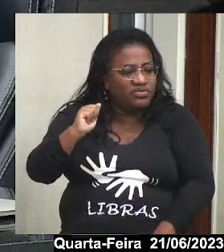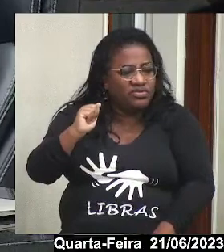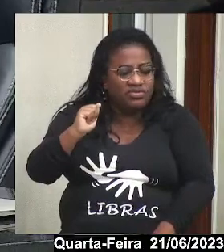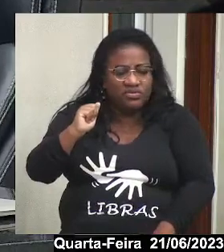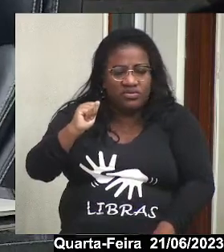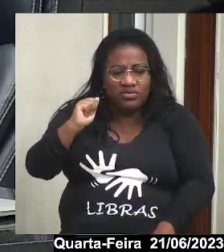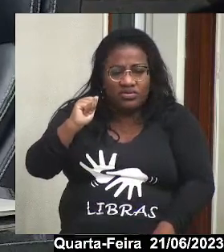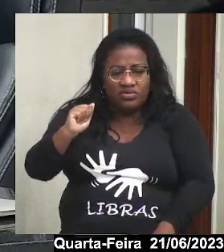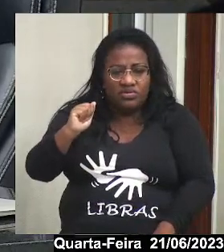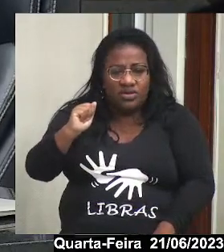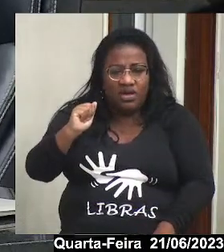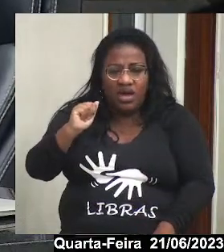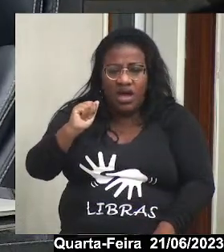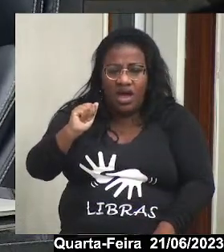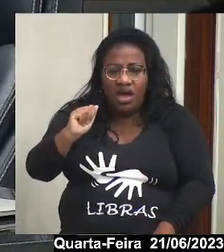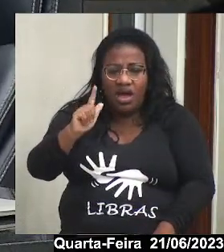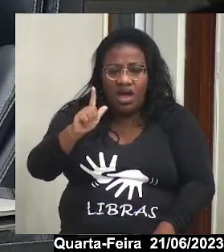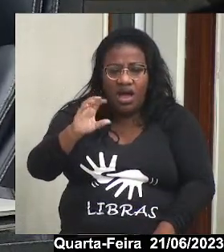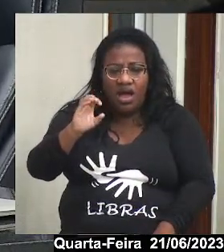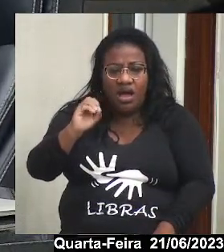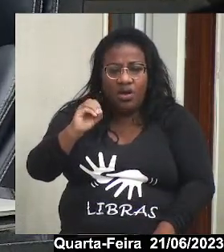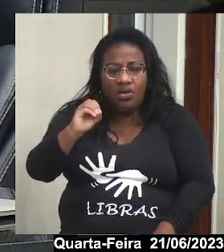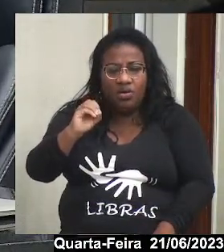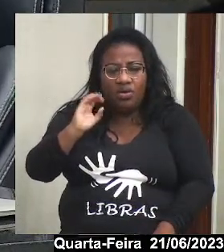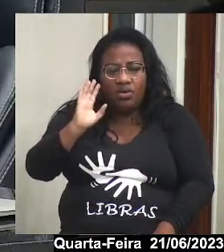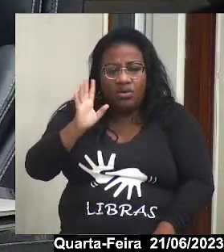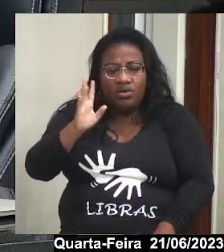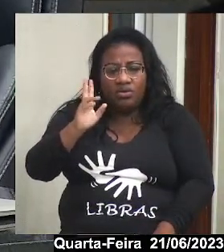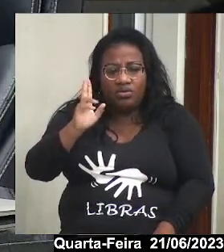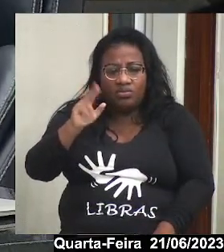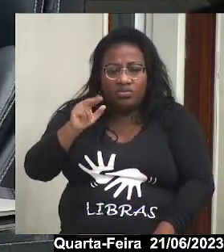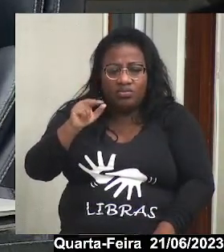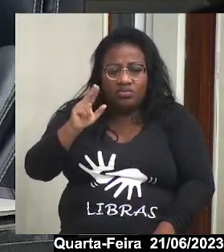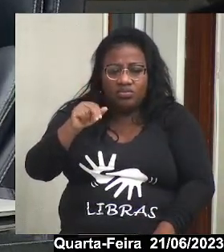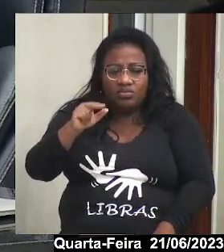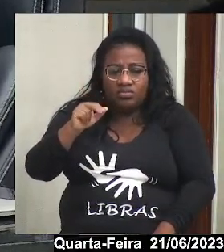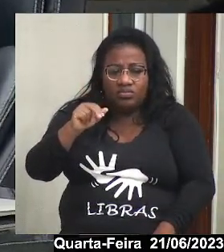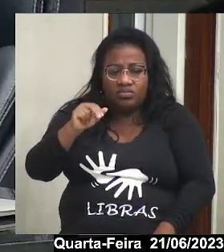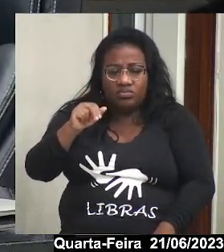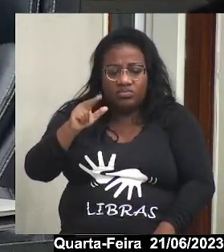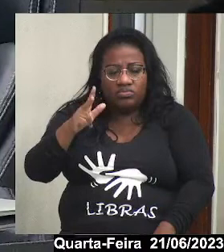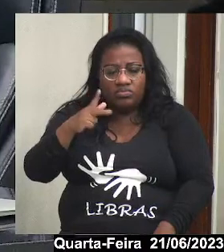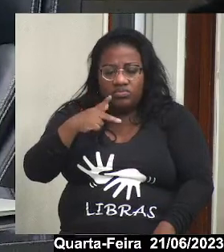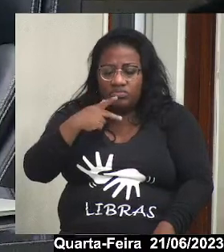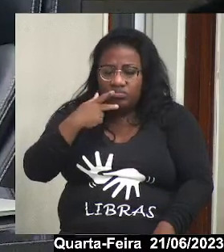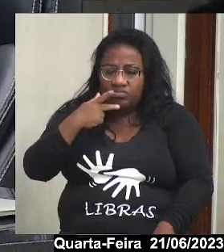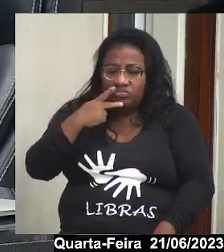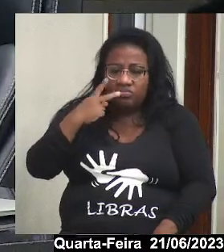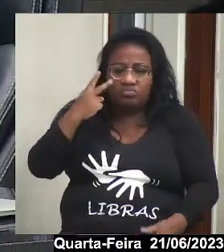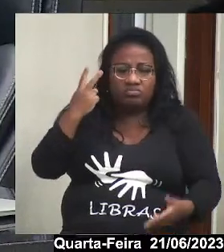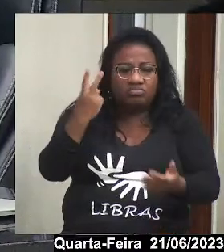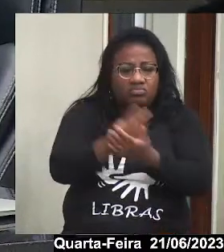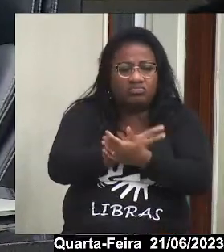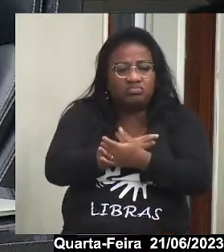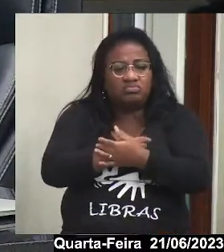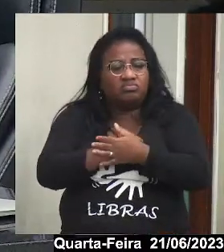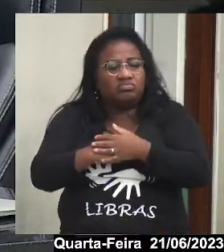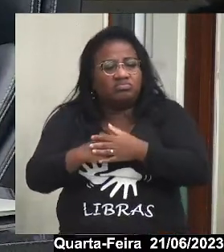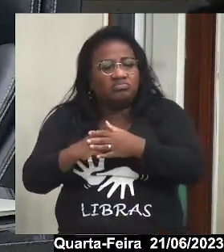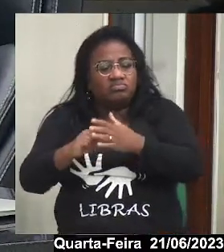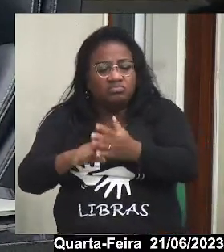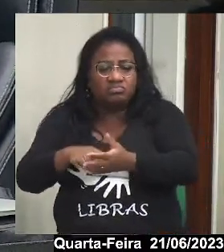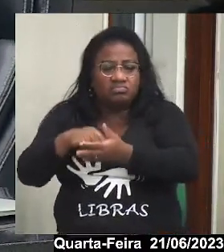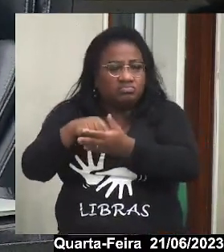viu? Eu sou estudante de direito e eu jamais vou poder defender um cliente meu errando em cima de um